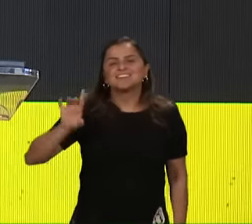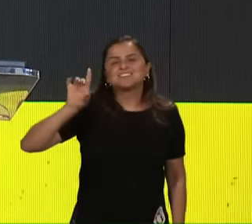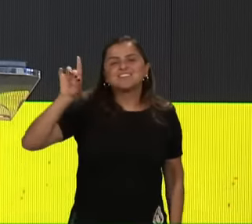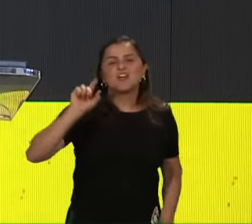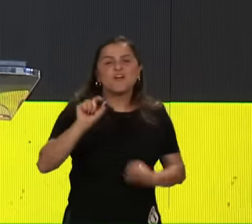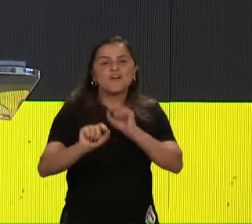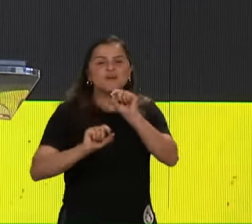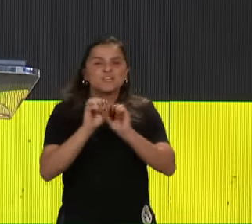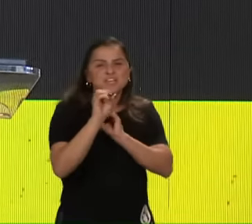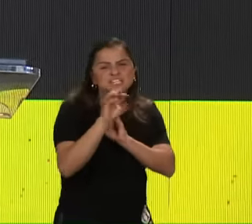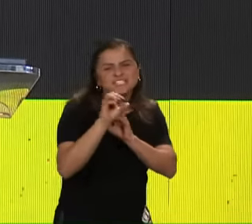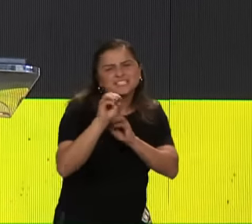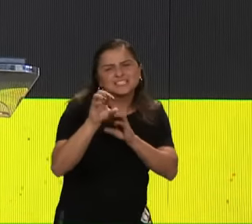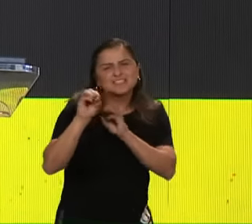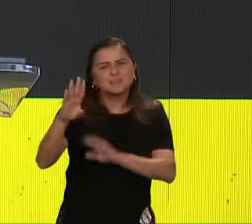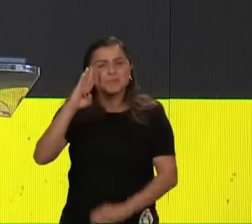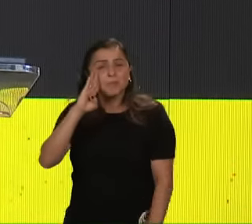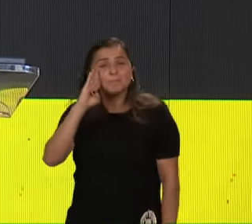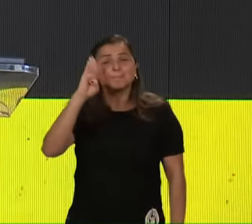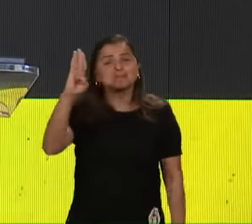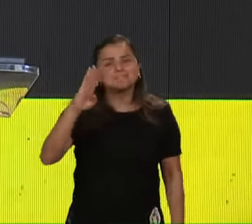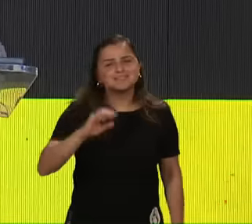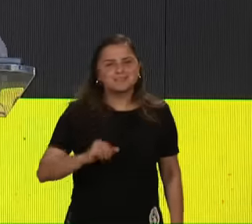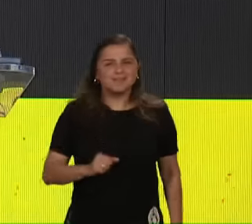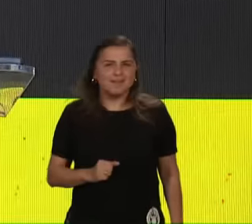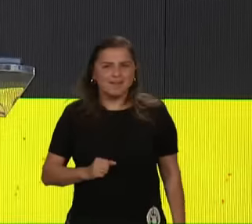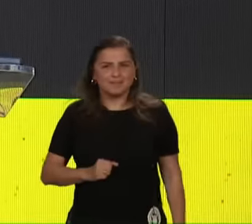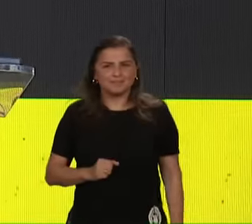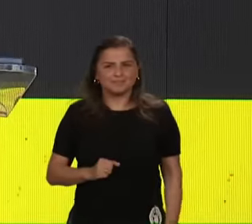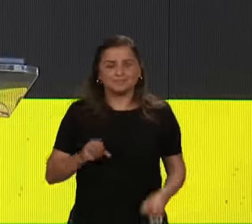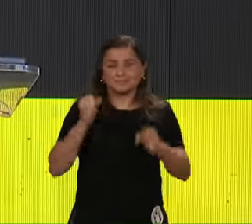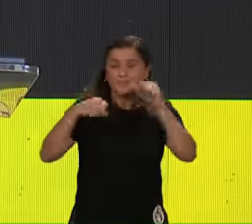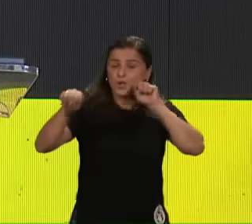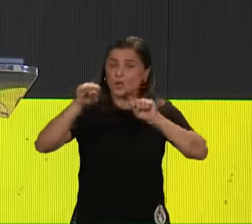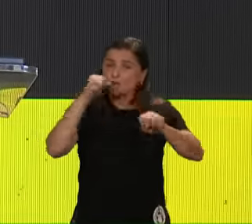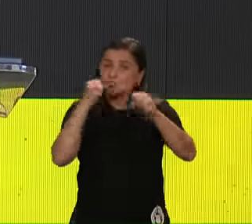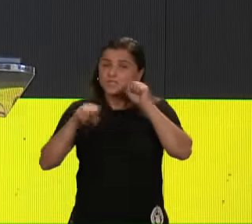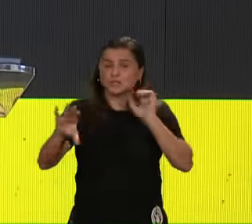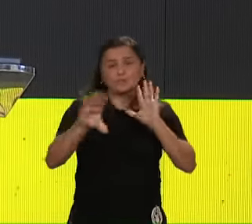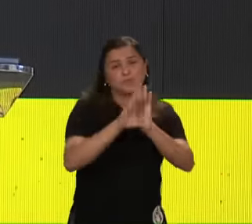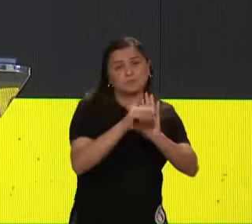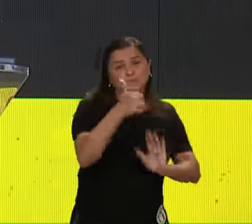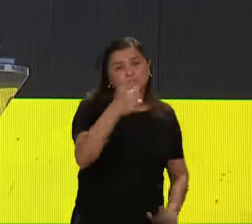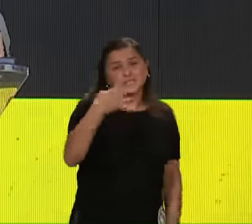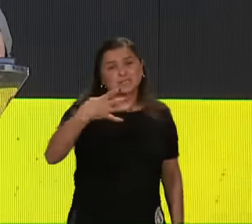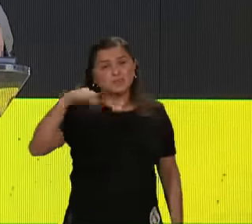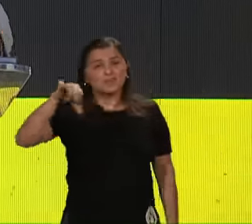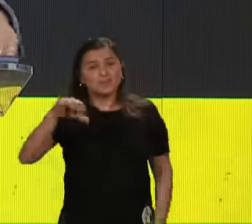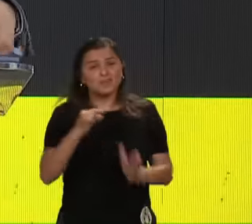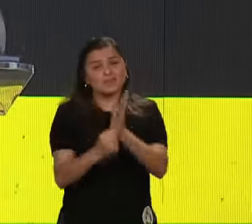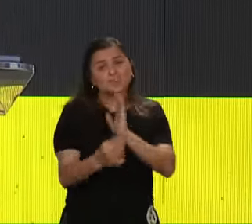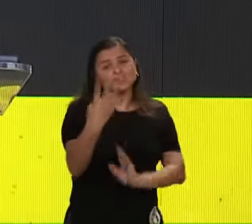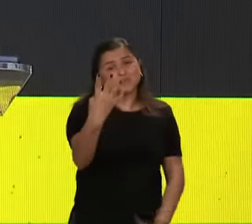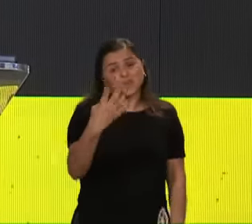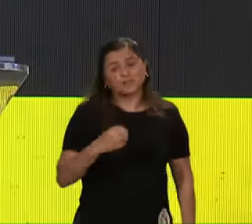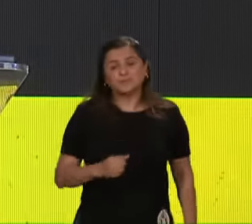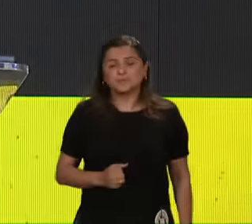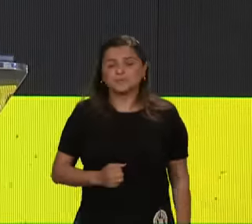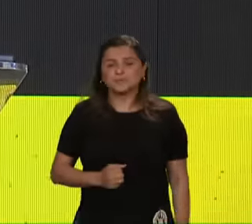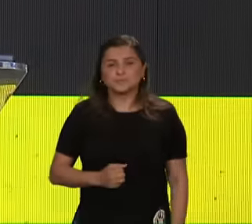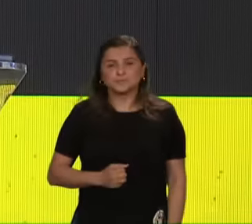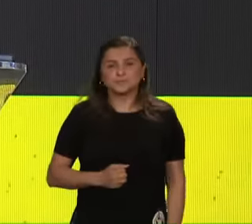assim, central mesmo. Olha o Salmo 149, verso 4.